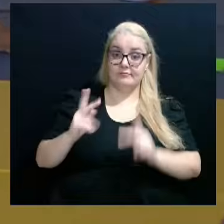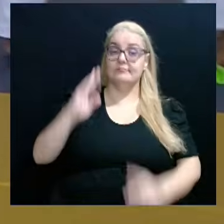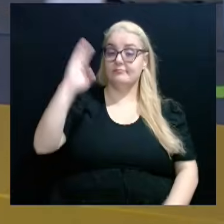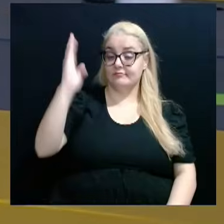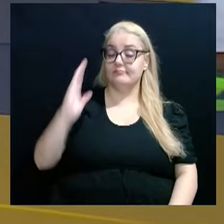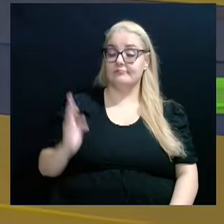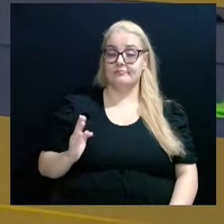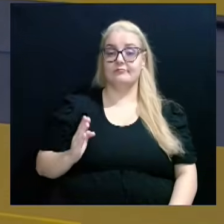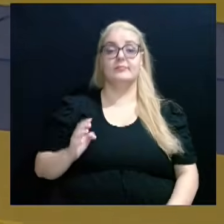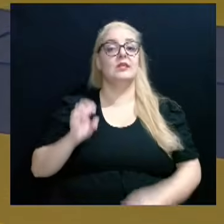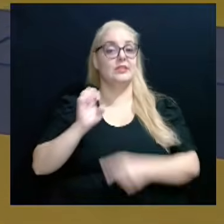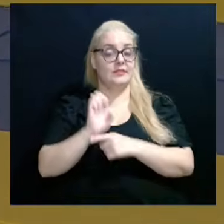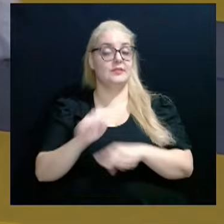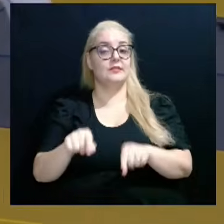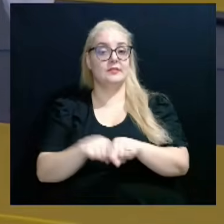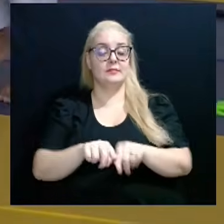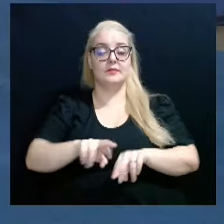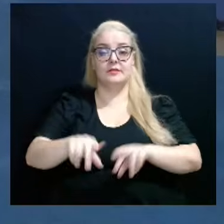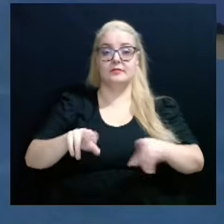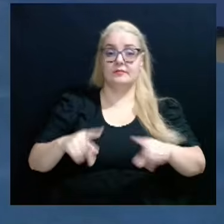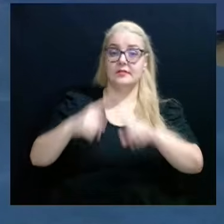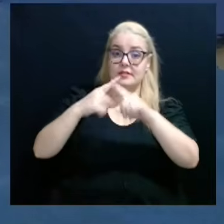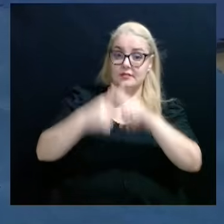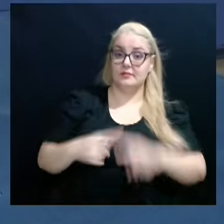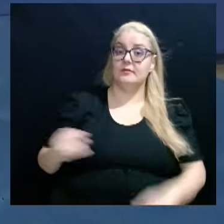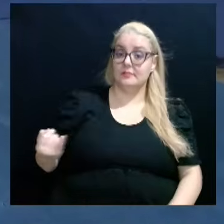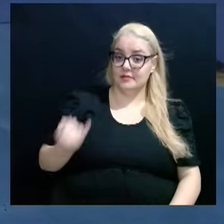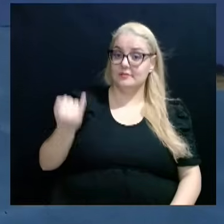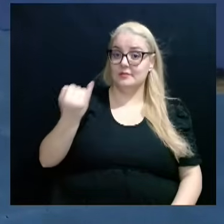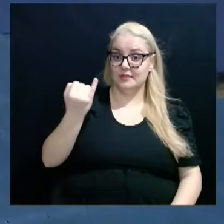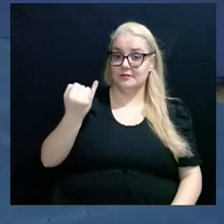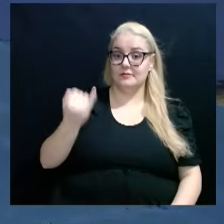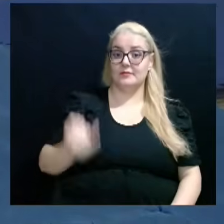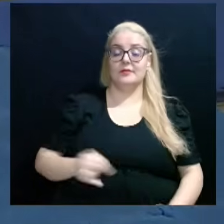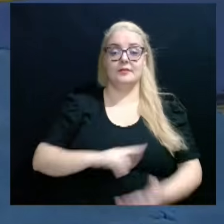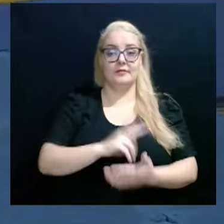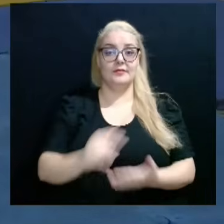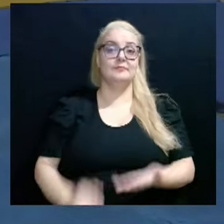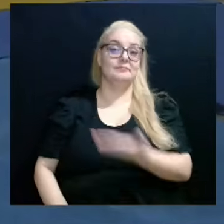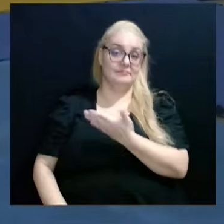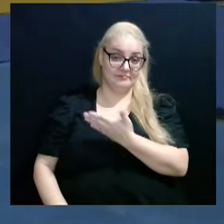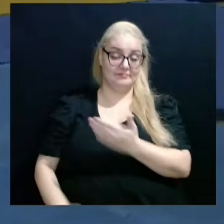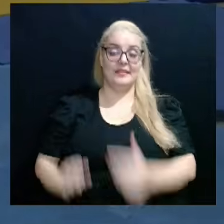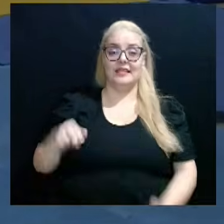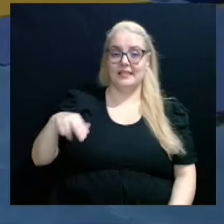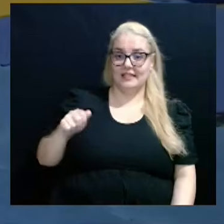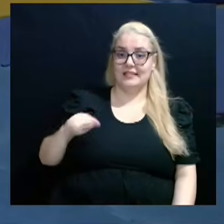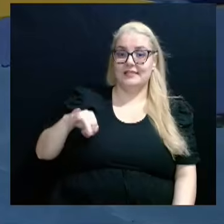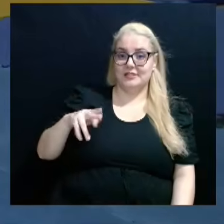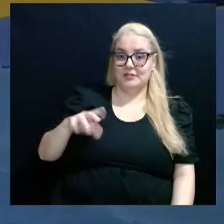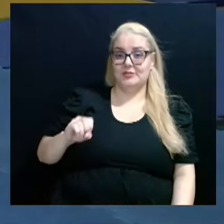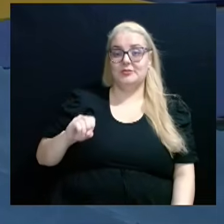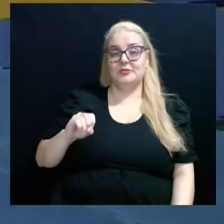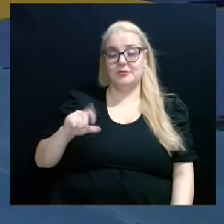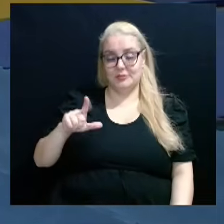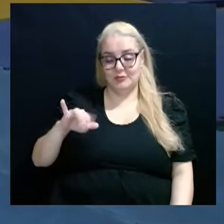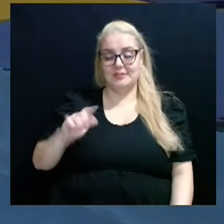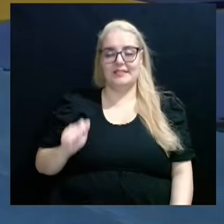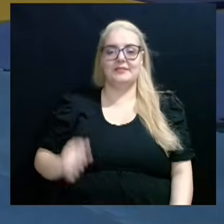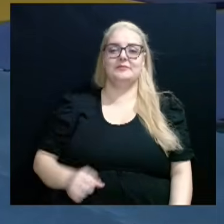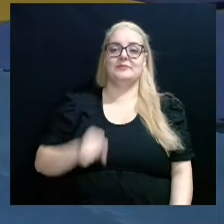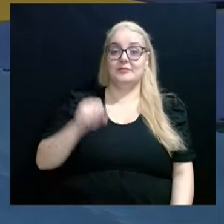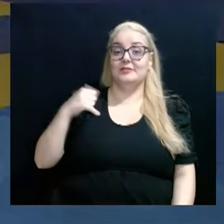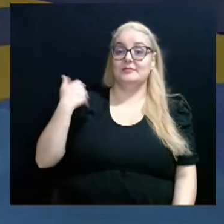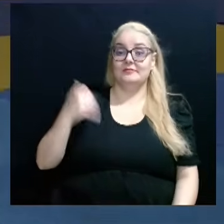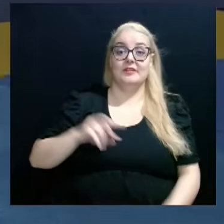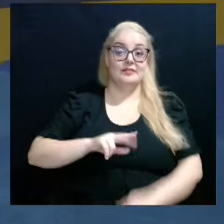e de várias competições importantes. Um deles é a pequena Ana Júlia, de 8 anos, que já acumula dezenas de